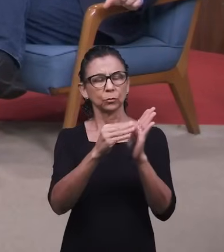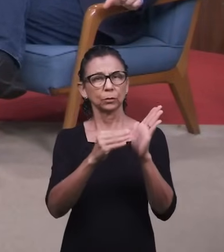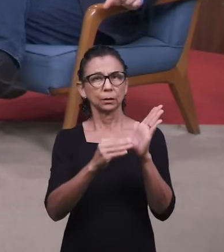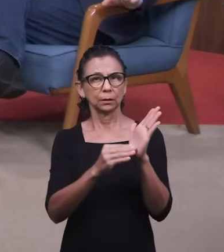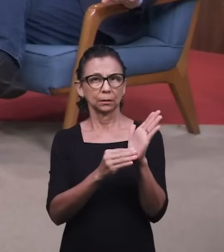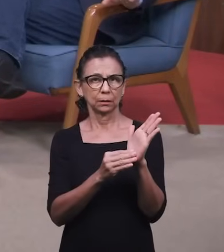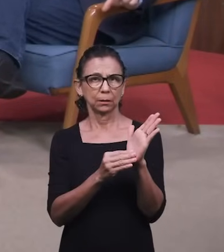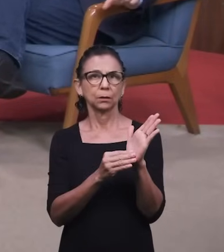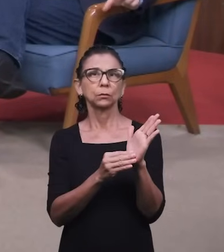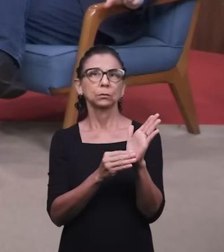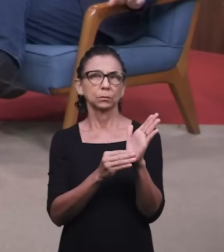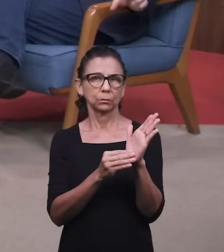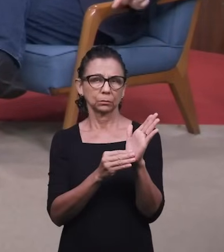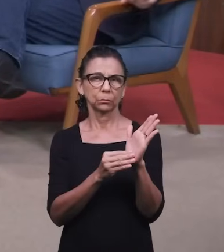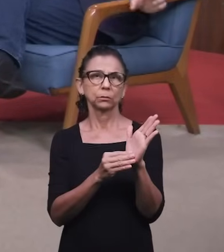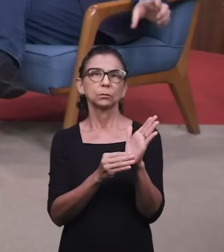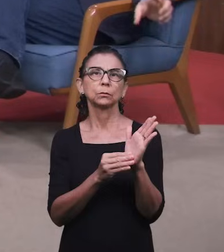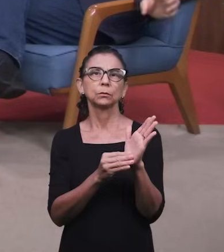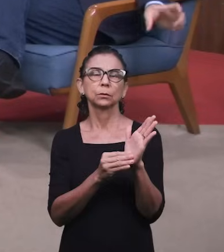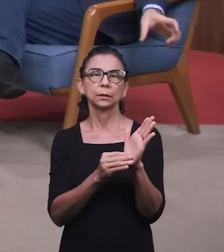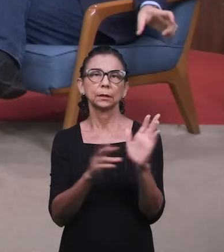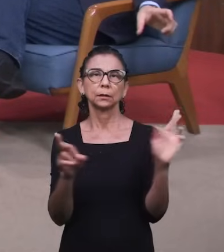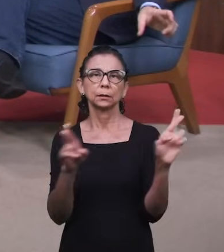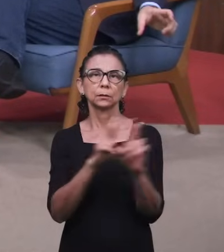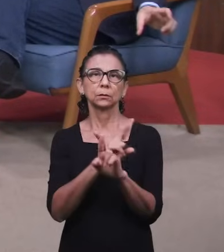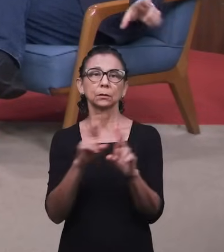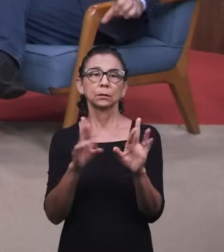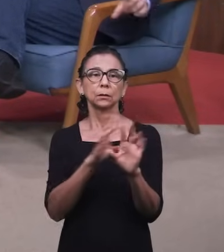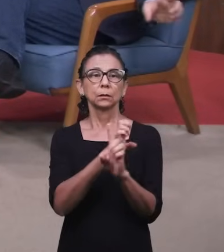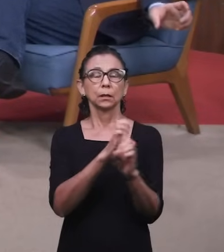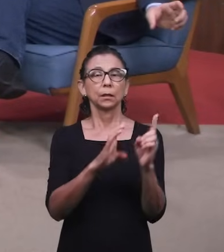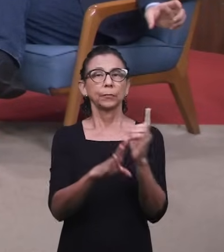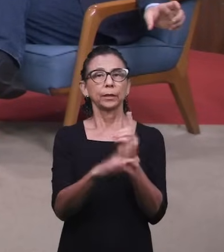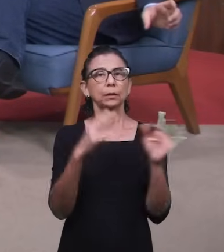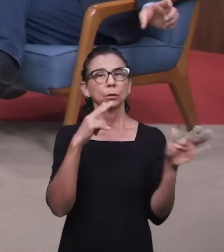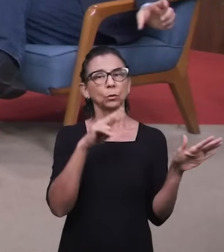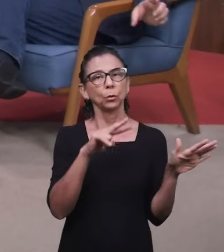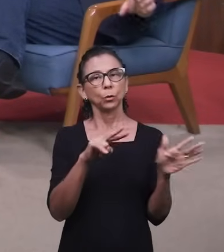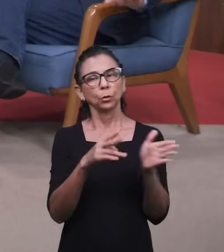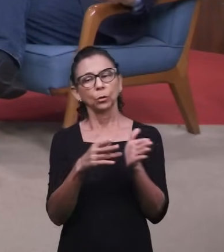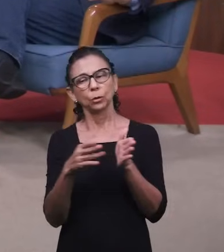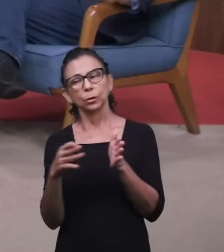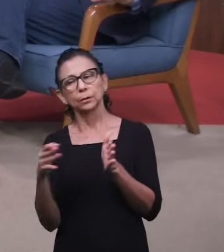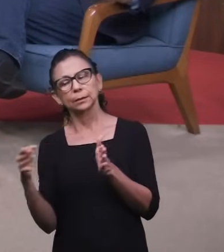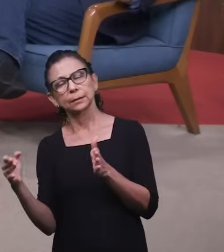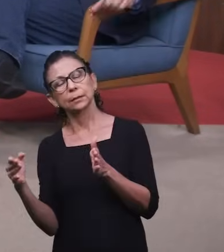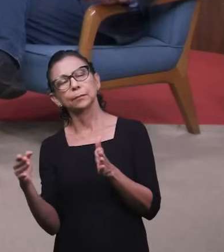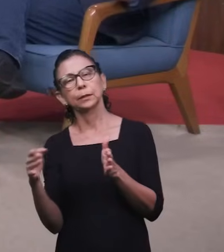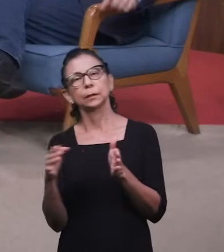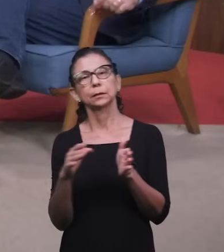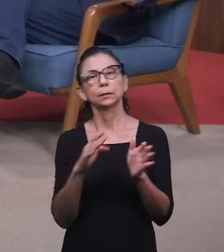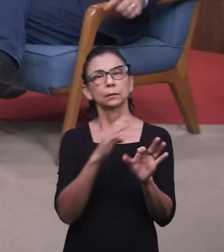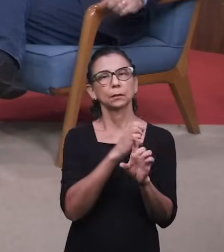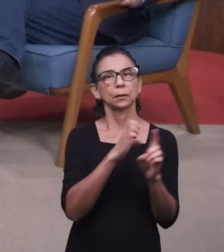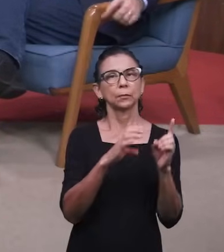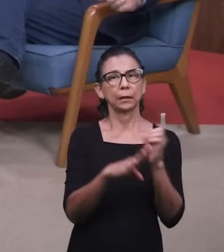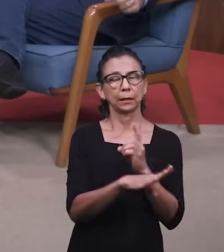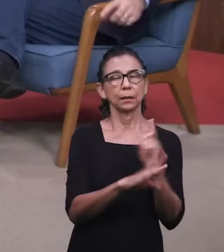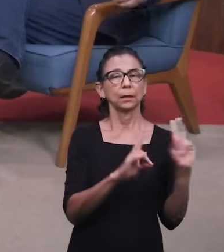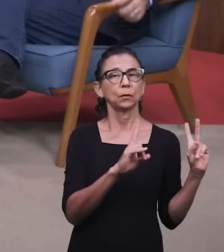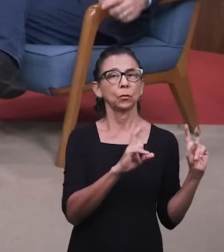conteúdos exclusivamente vinculados à escola bíblica dominical ao longo da semana. Então, a escola bíblica dominical ela